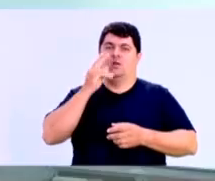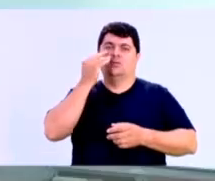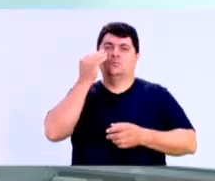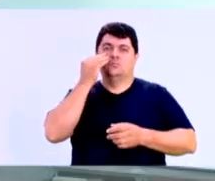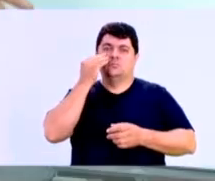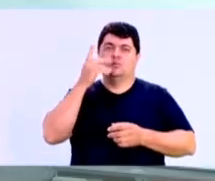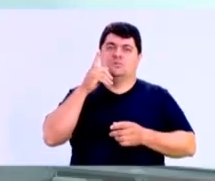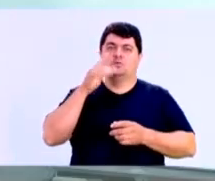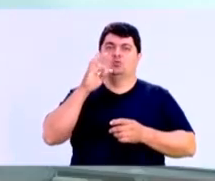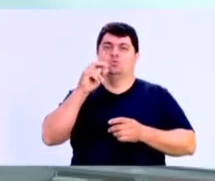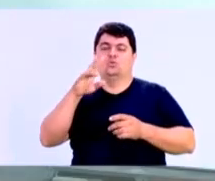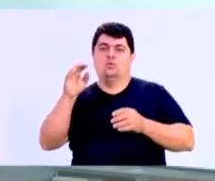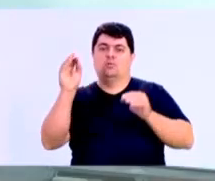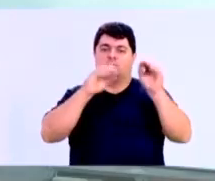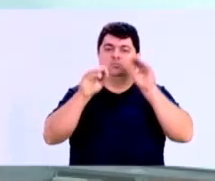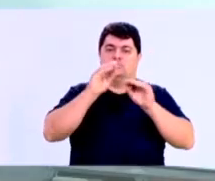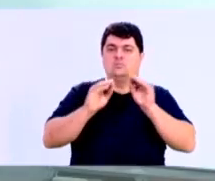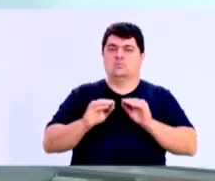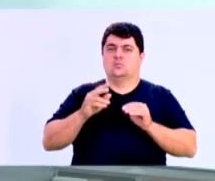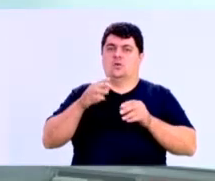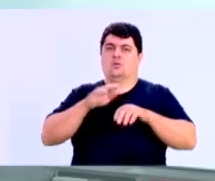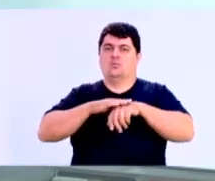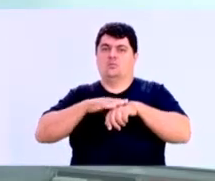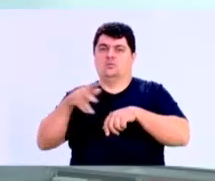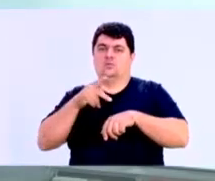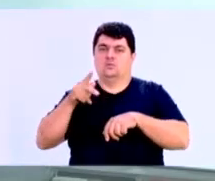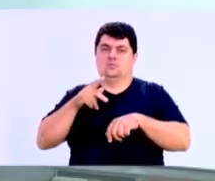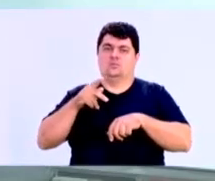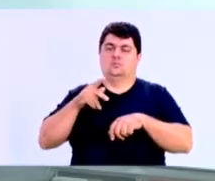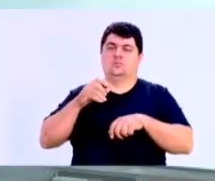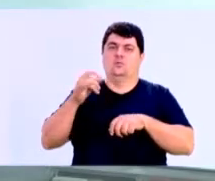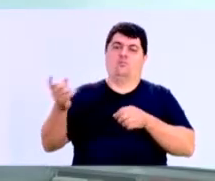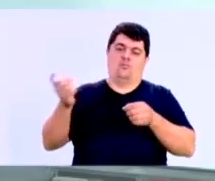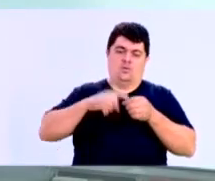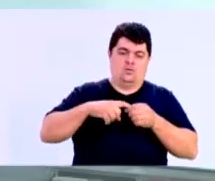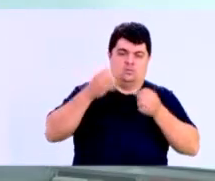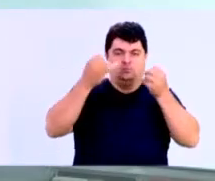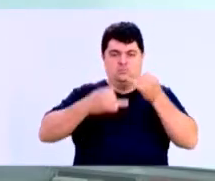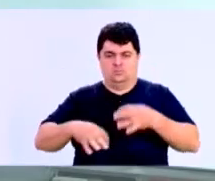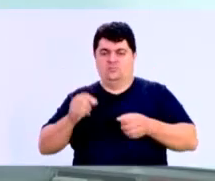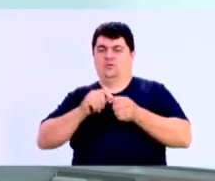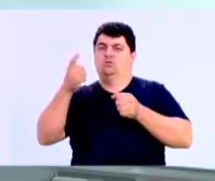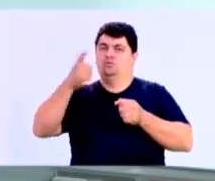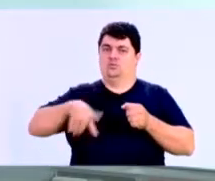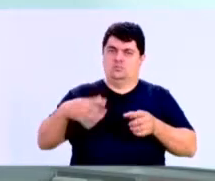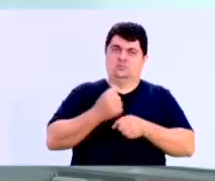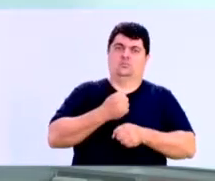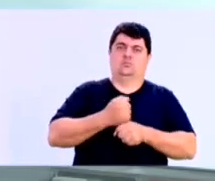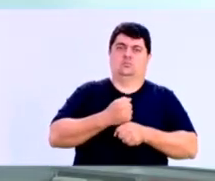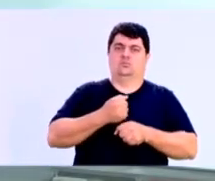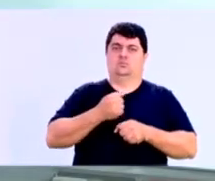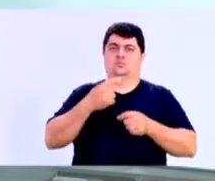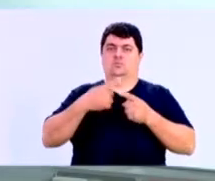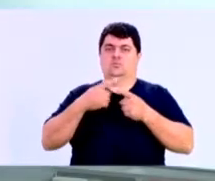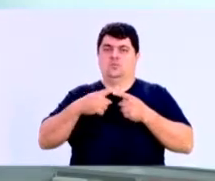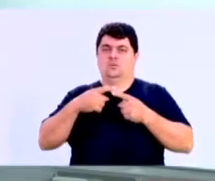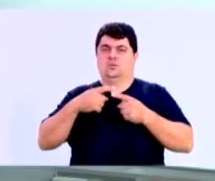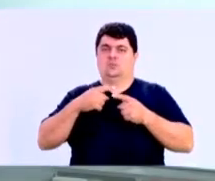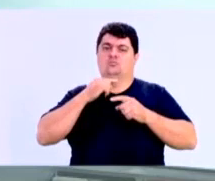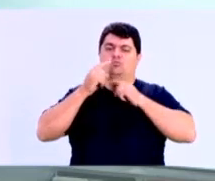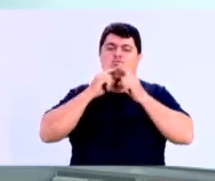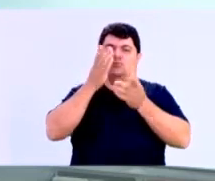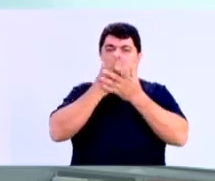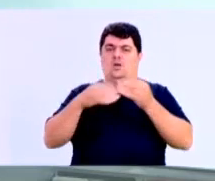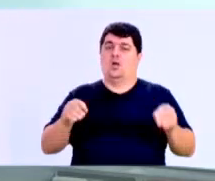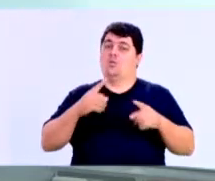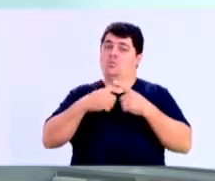para os tutores vai falando com a professora Leila e qualquer coisa a gente volta, recalcula, que a ideia é sair sem dúvidas, porque semana